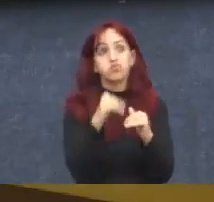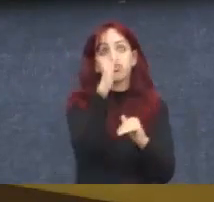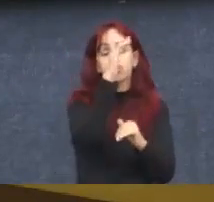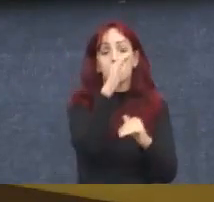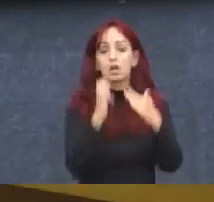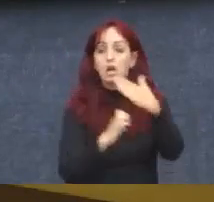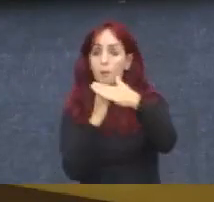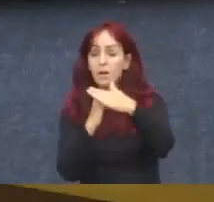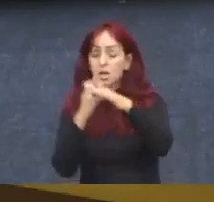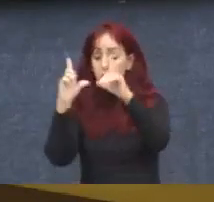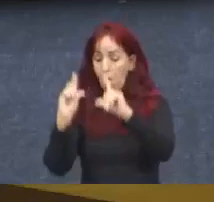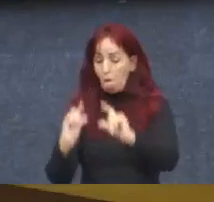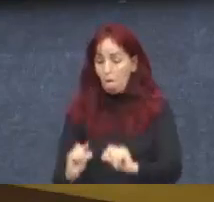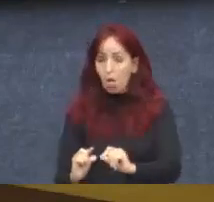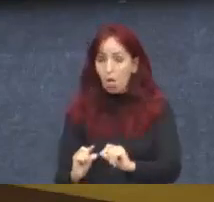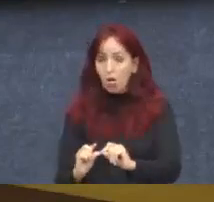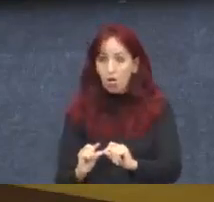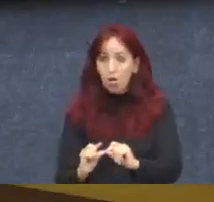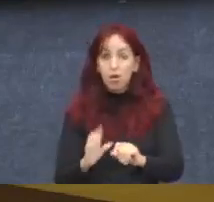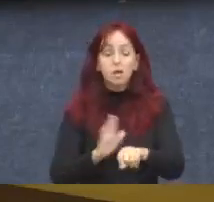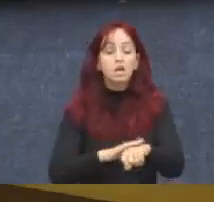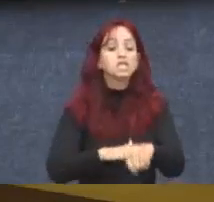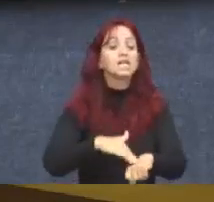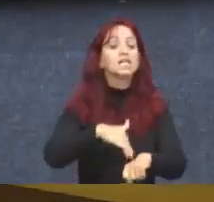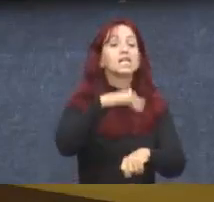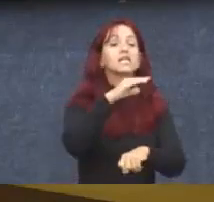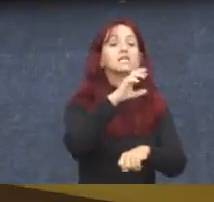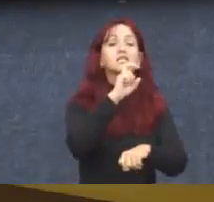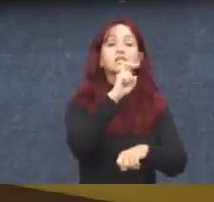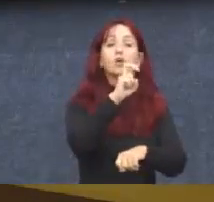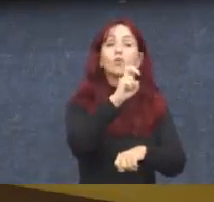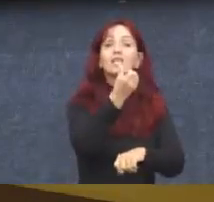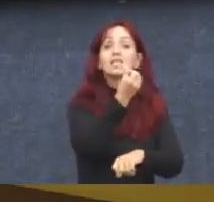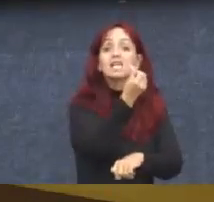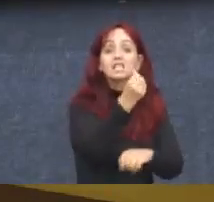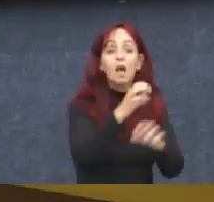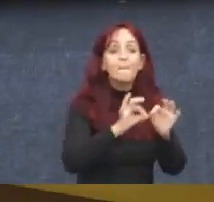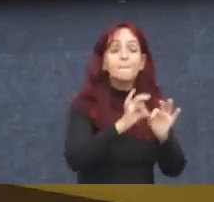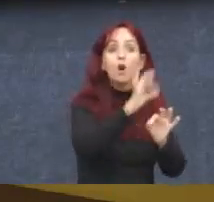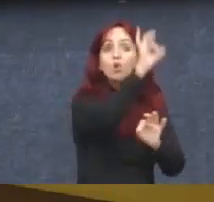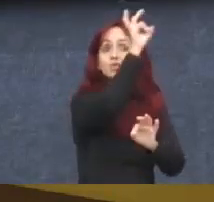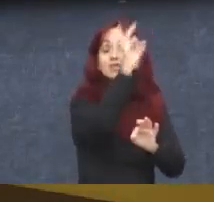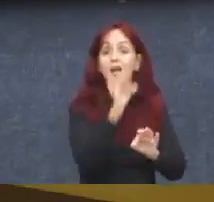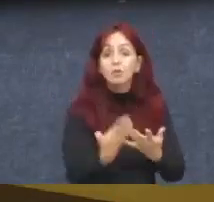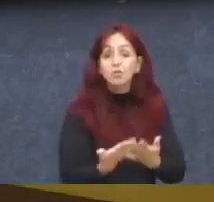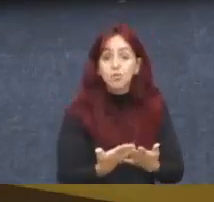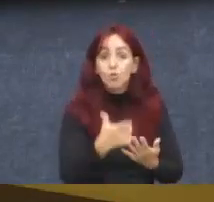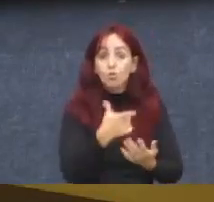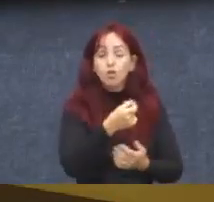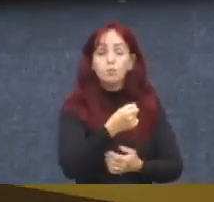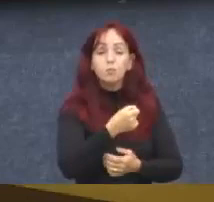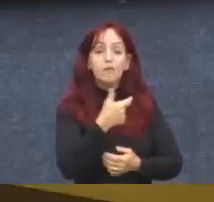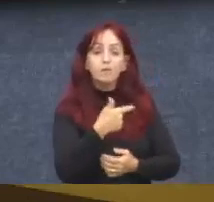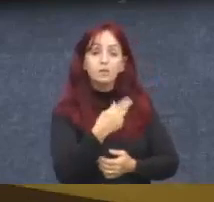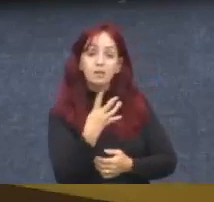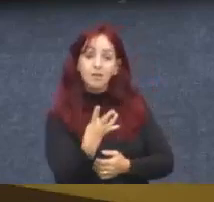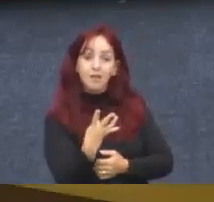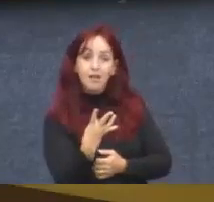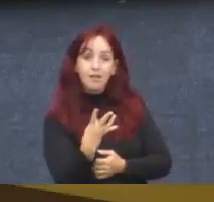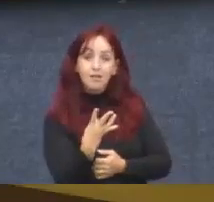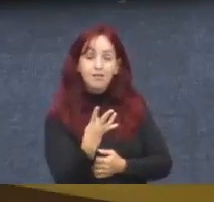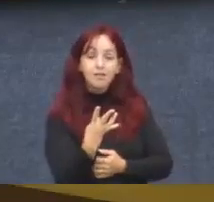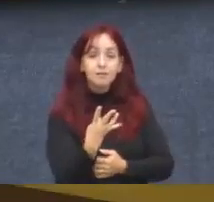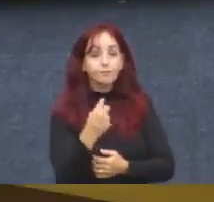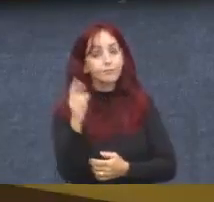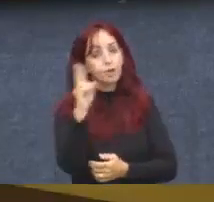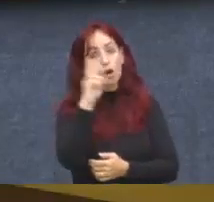falindo, cresceram 56% em 2023. A Bolsa está ruindo. O